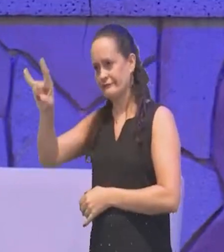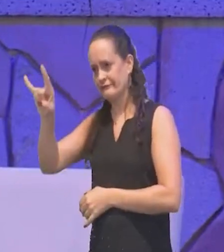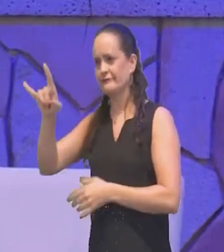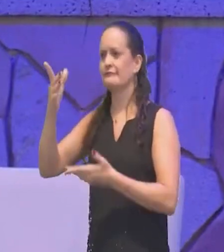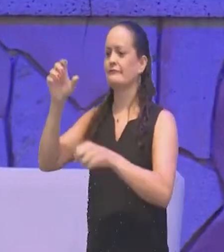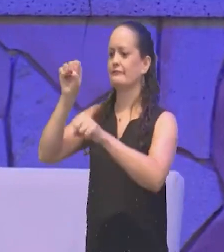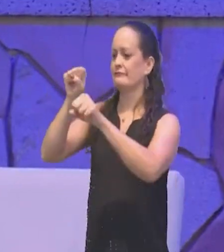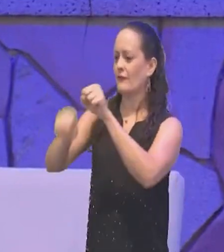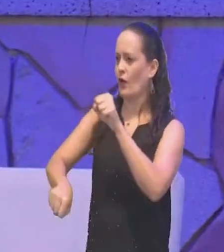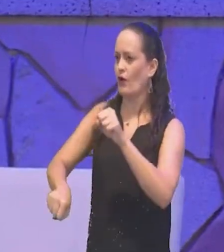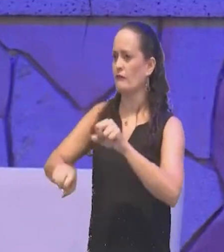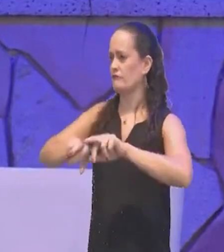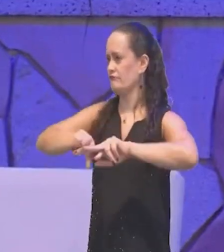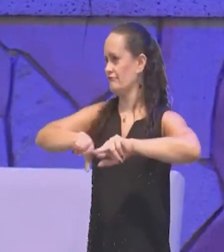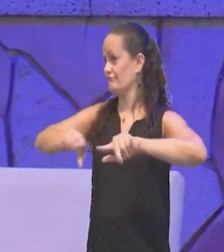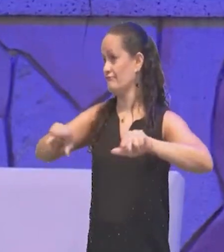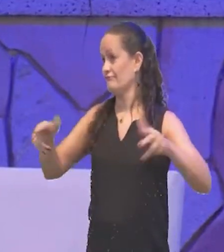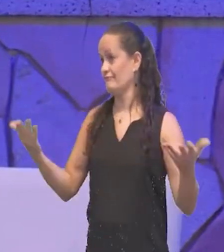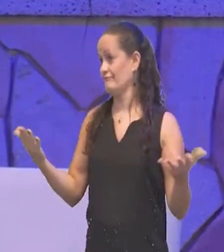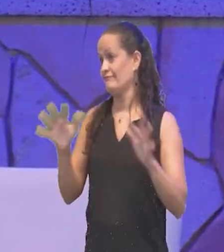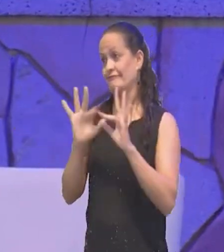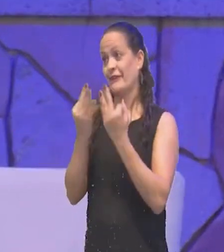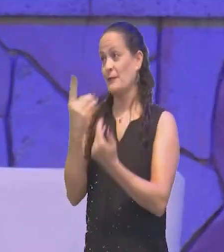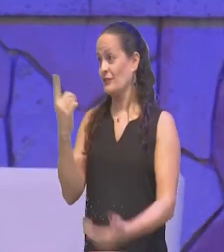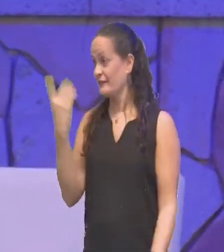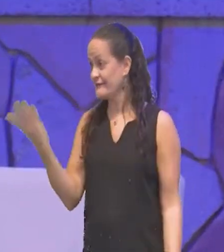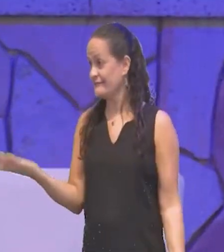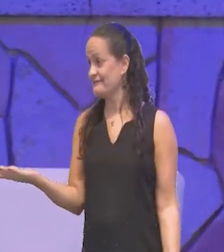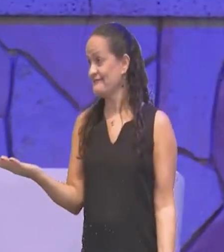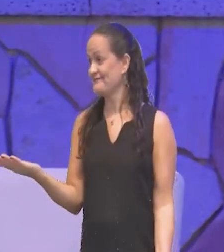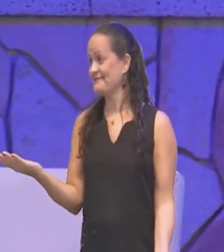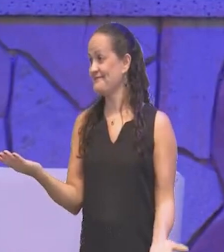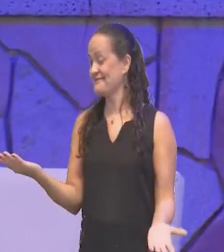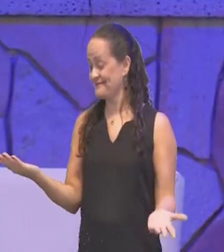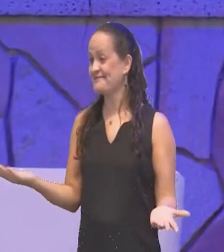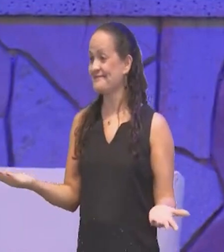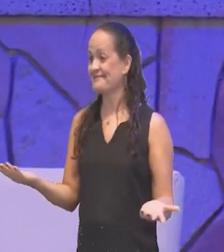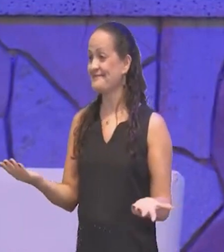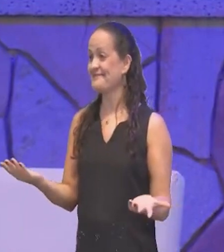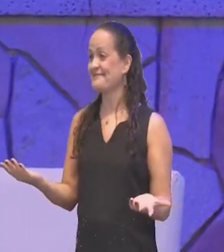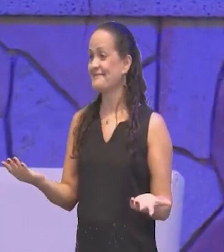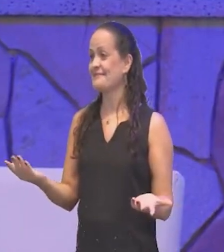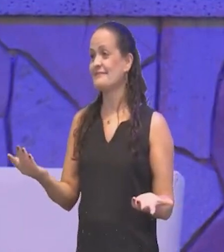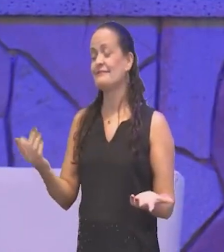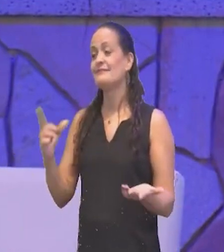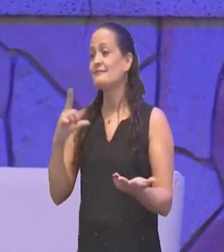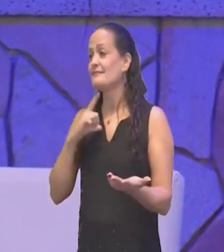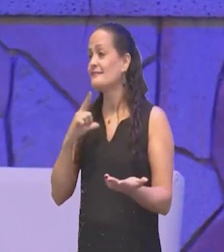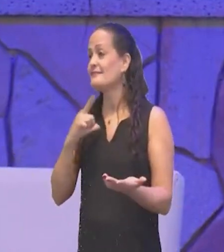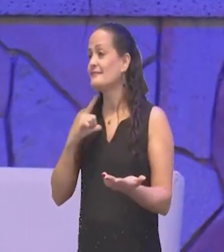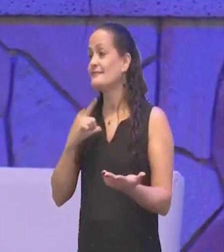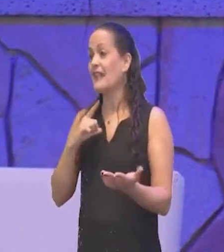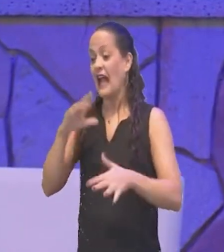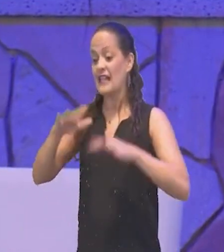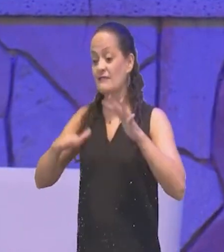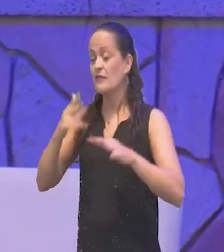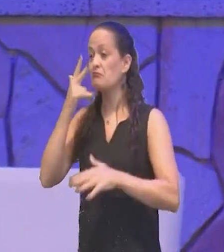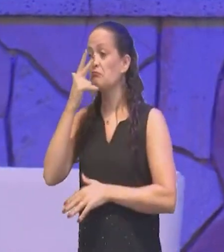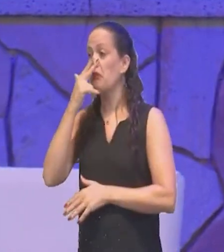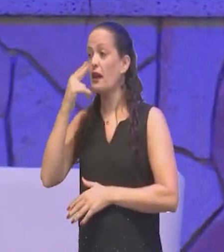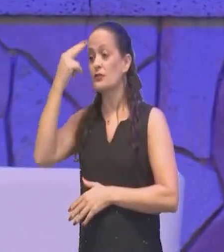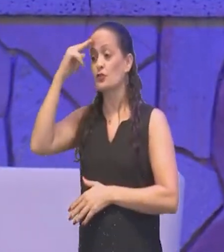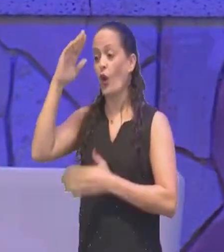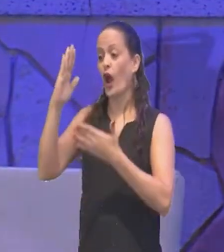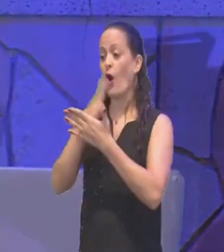e morte. É a história das famílias, queridos, que muitas vezes é a história da nossa família, e quem